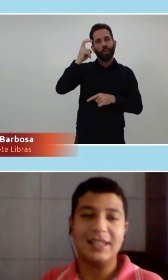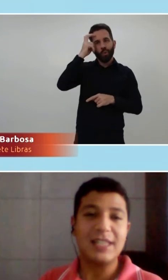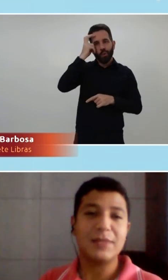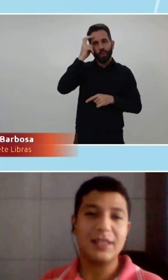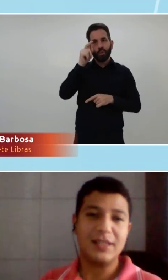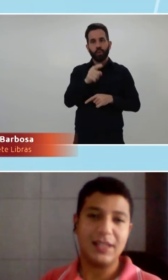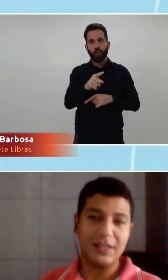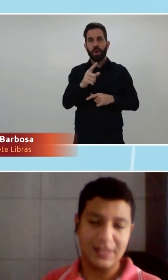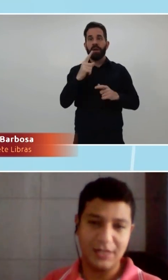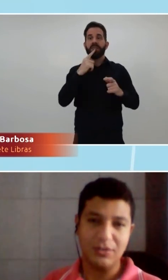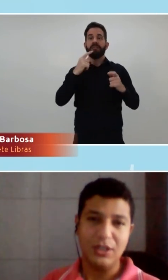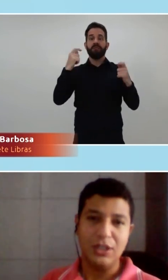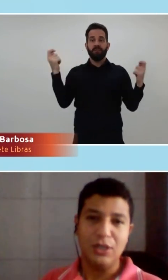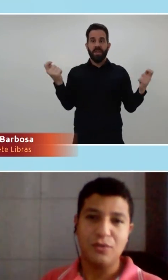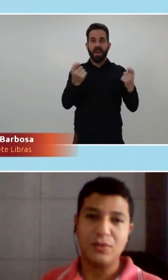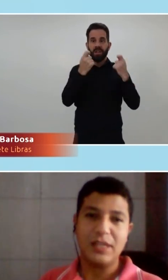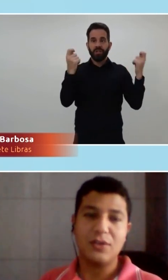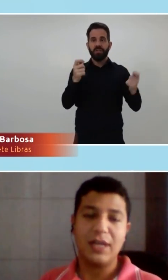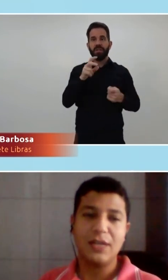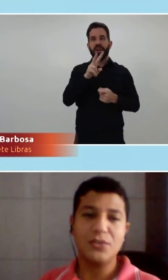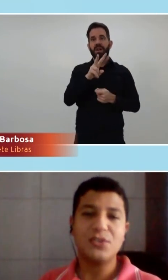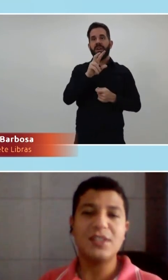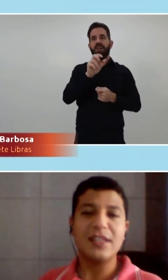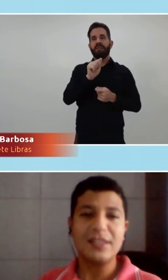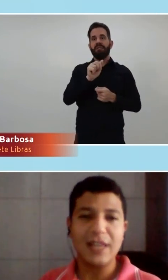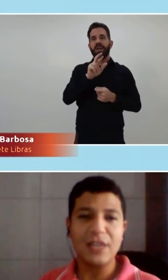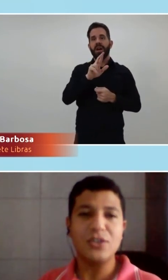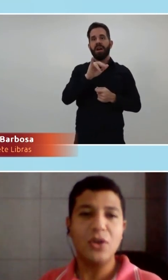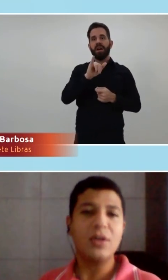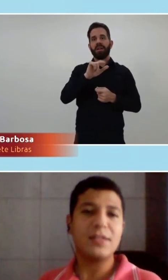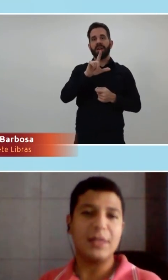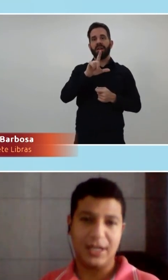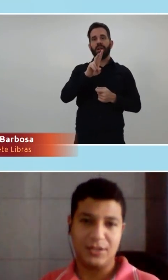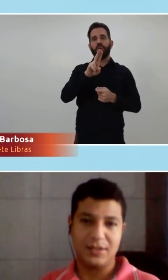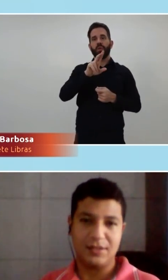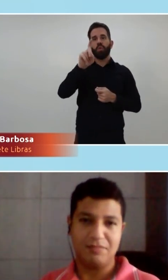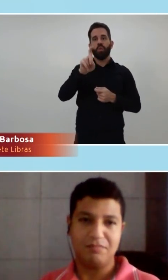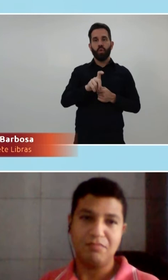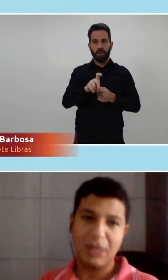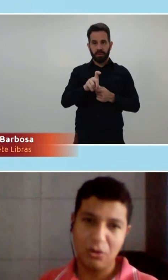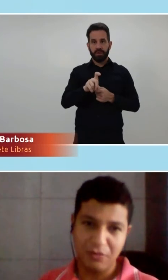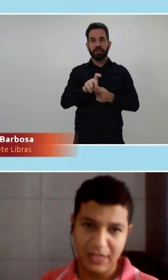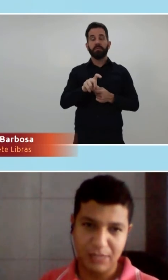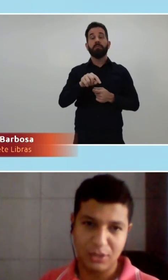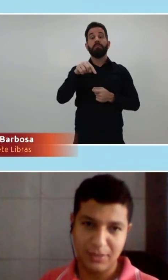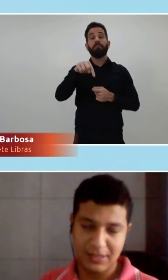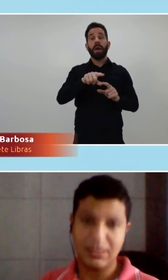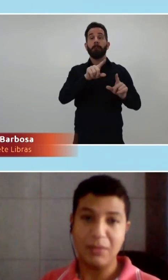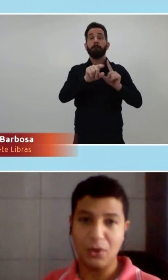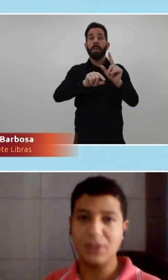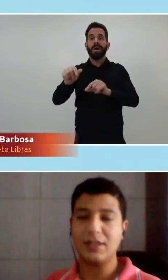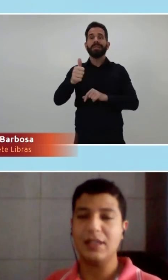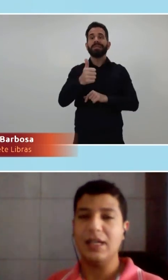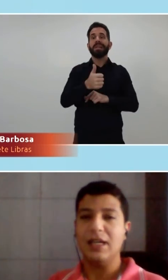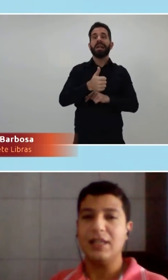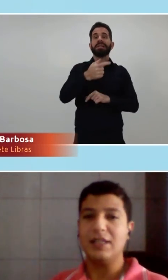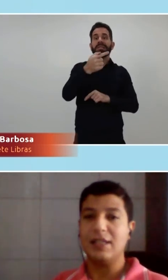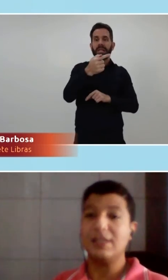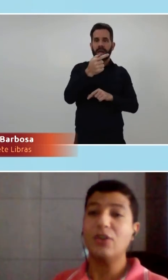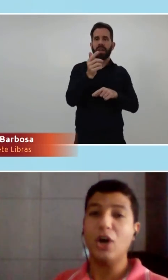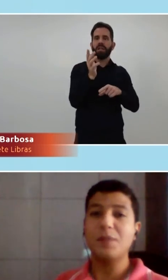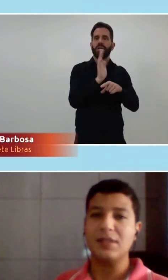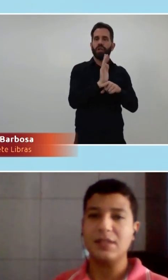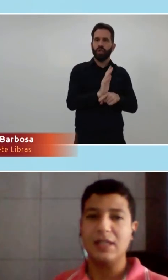esta 13ª edição, foram selecionados 17 longas-metragens. Para conferir a programação da mostra e